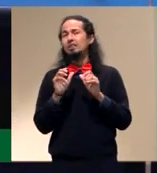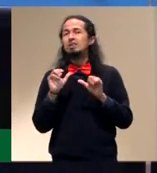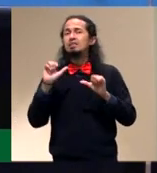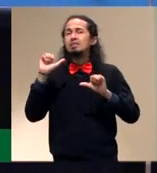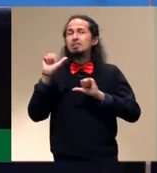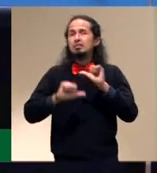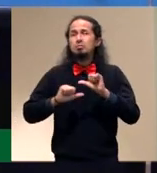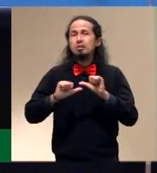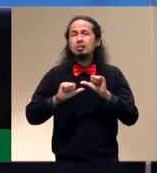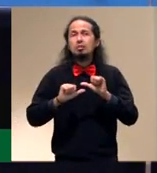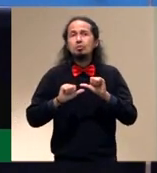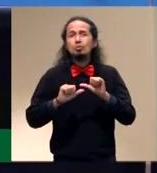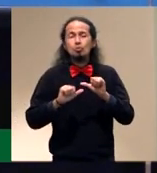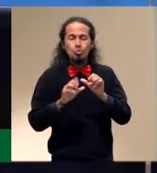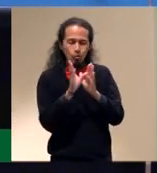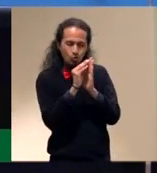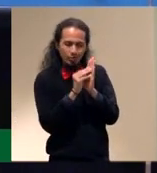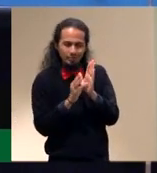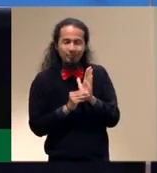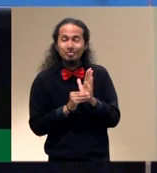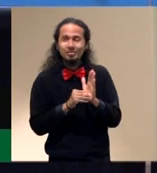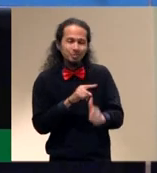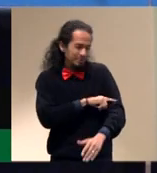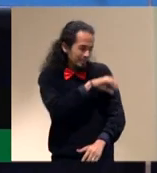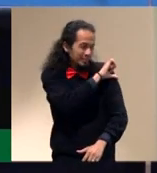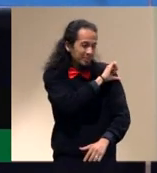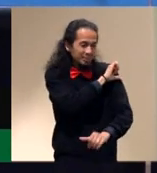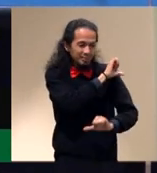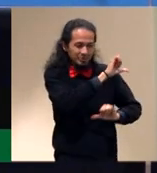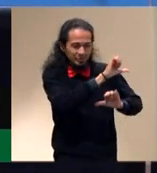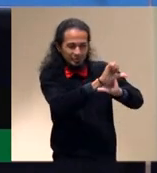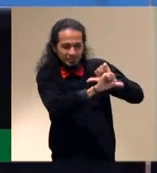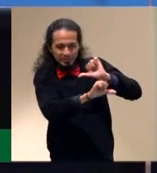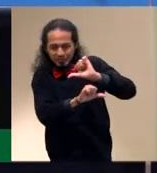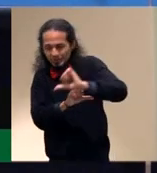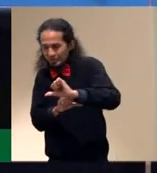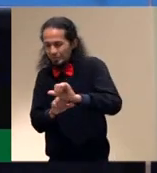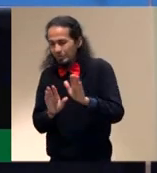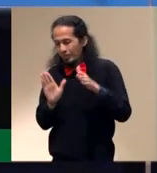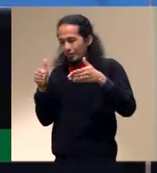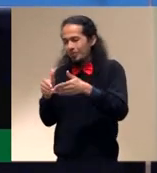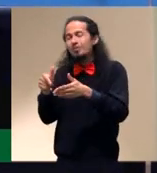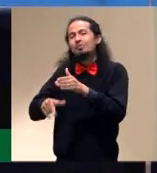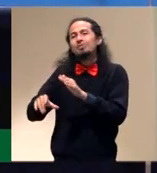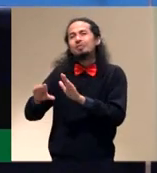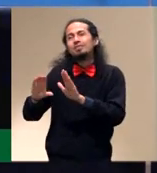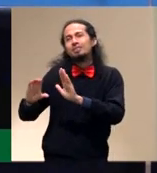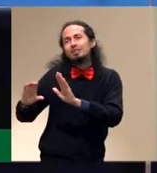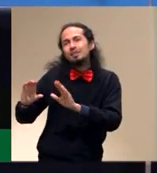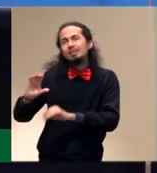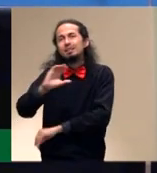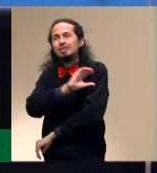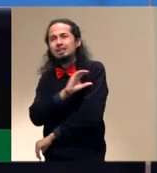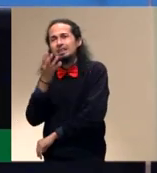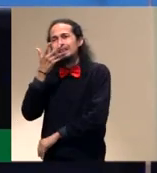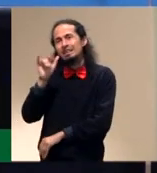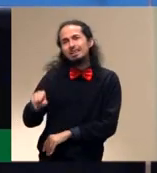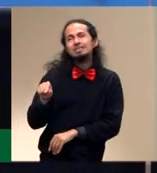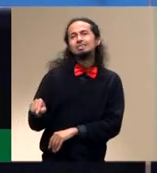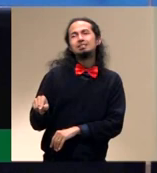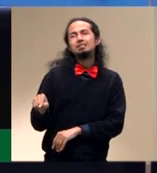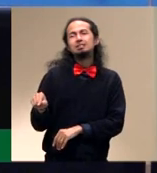fundamental dos anos iniciais, um pouco antecipasse de uma forma um pouco mais simplificada.